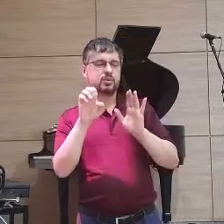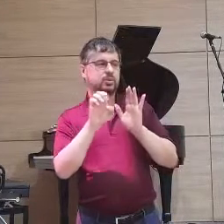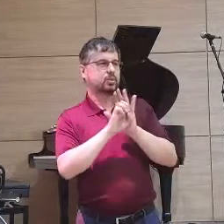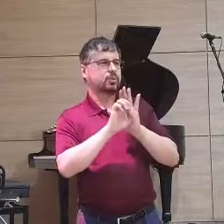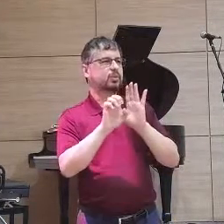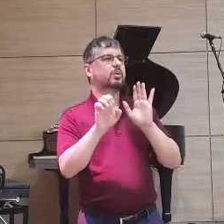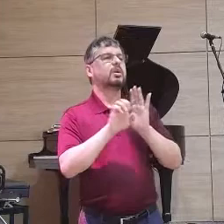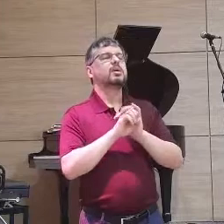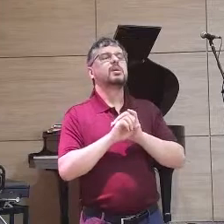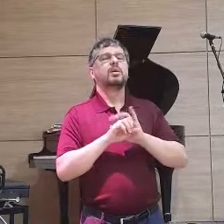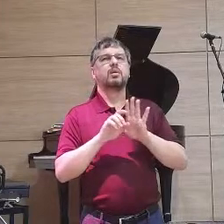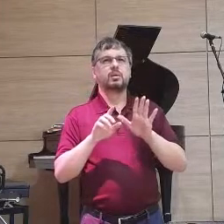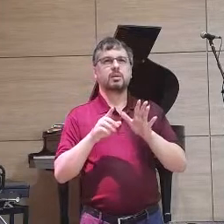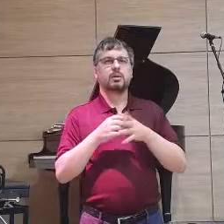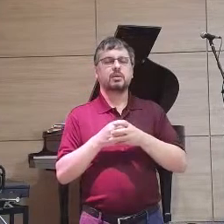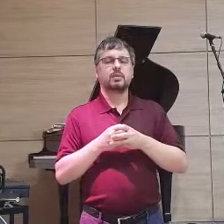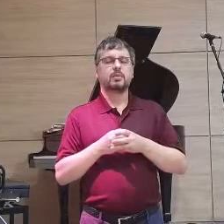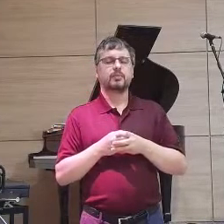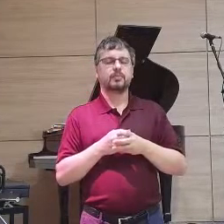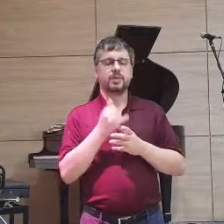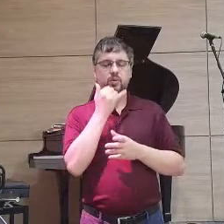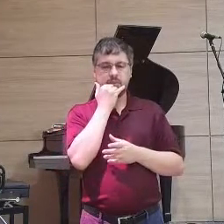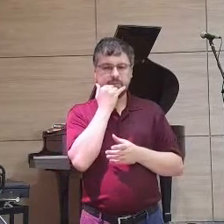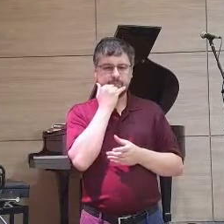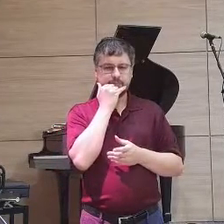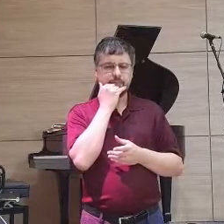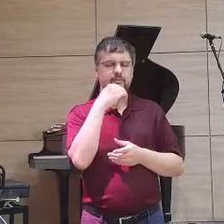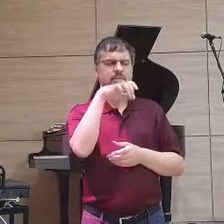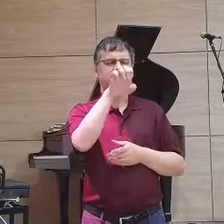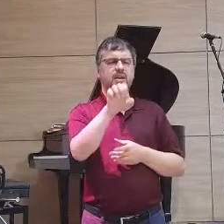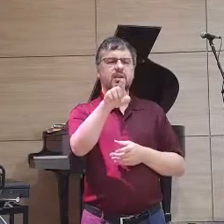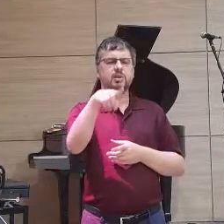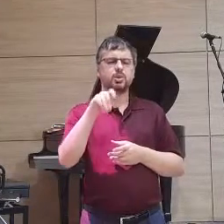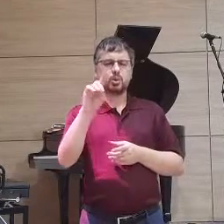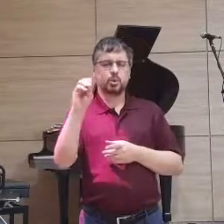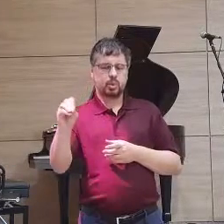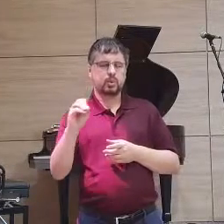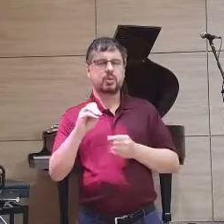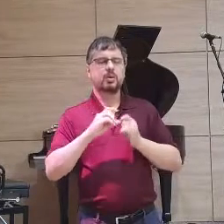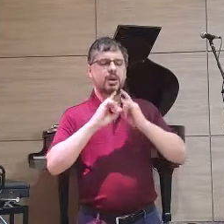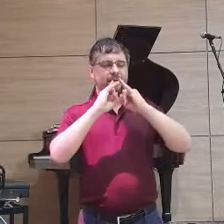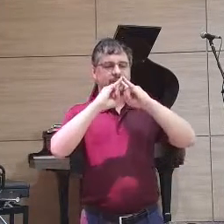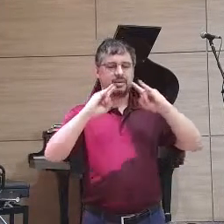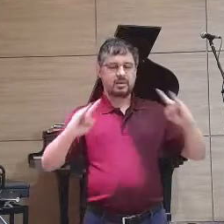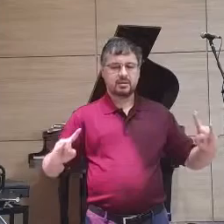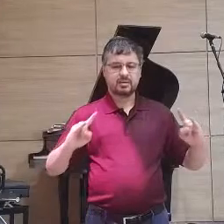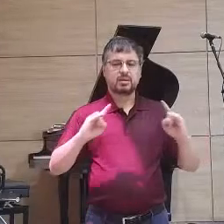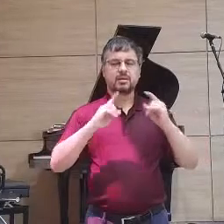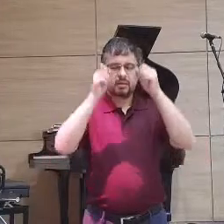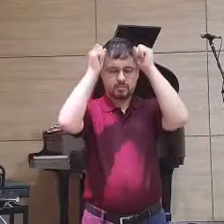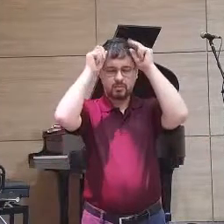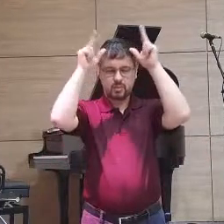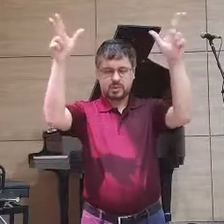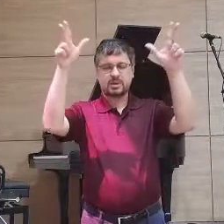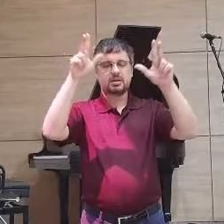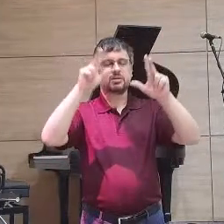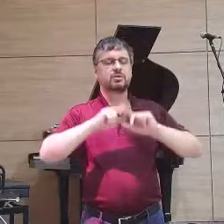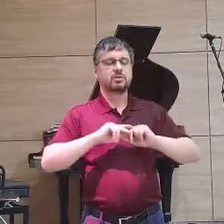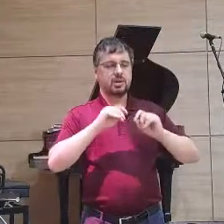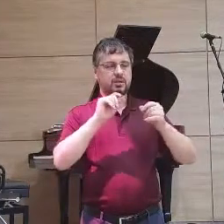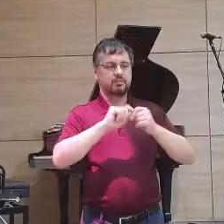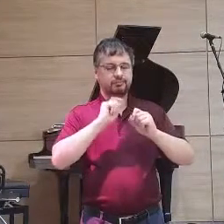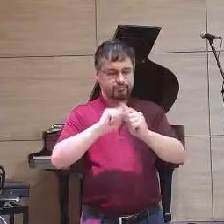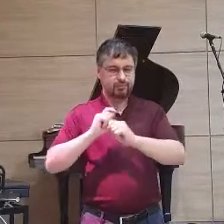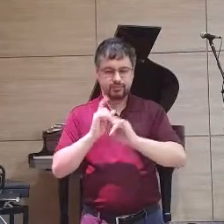tenda é cheia da Fumaça da Glória de uma nuvem que Moisés não podia entrar mais na tela